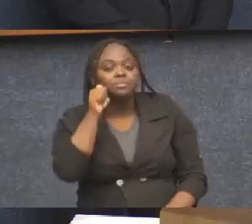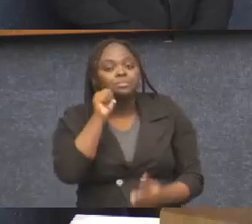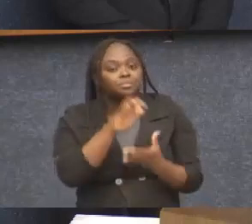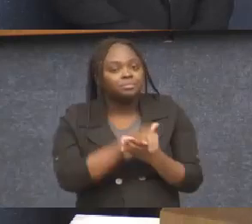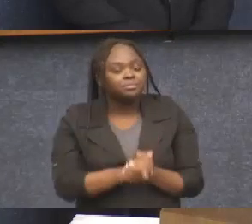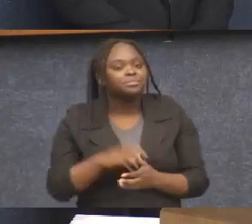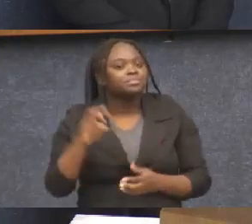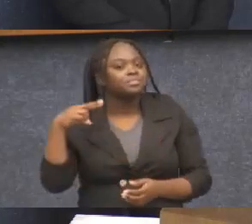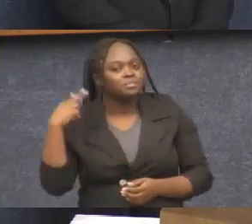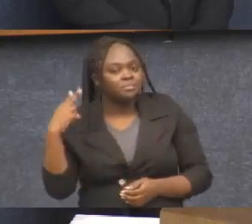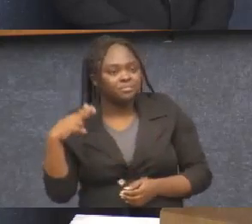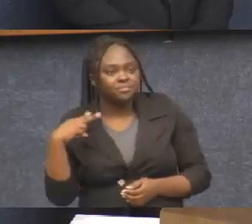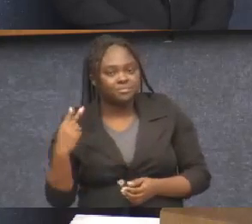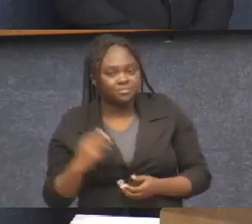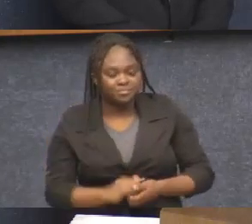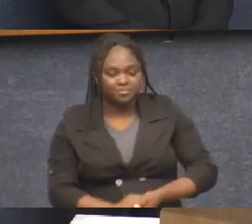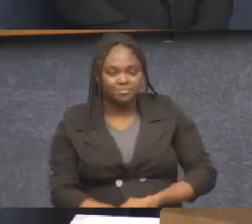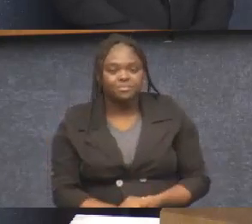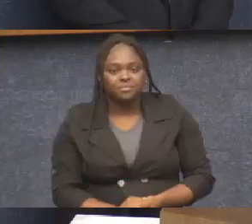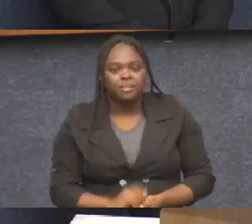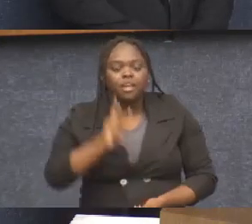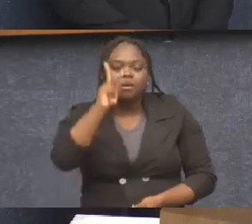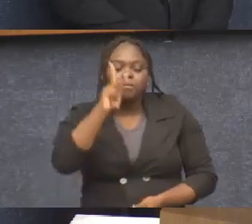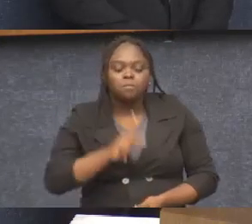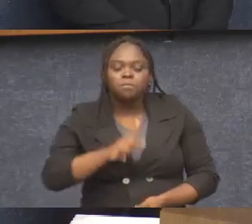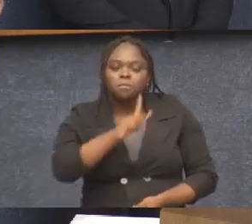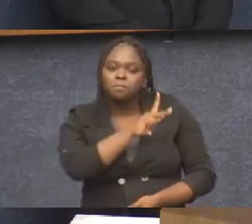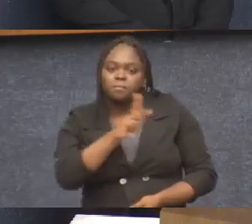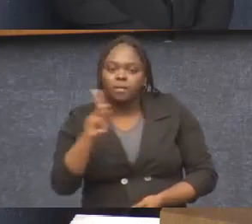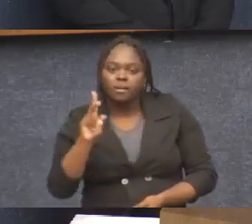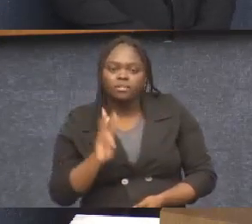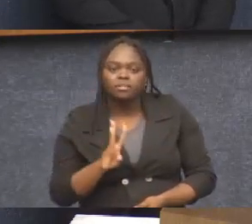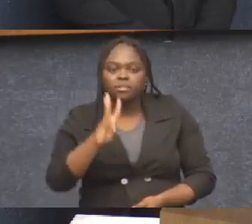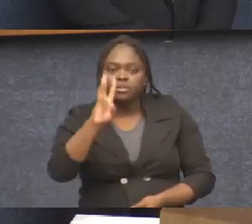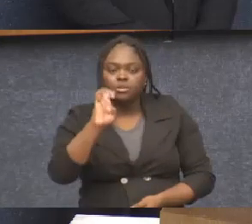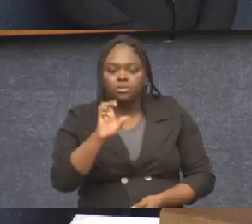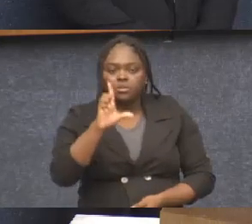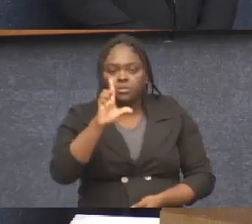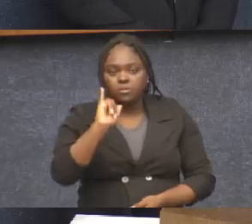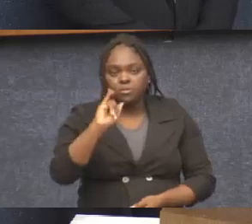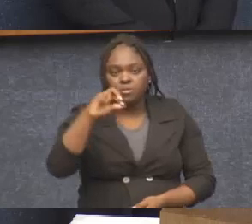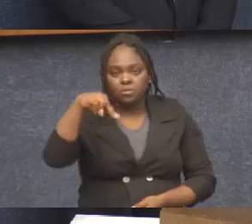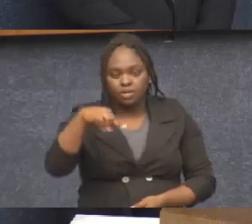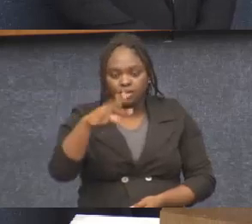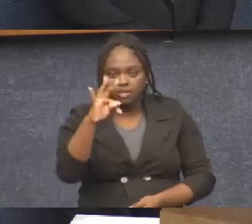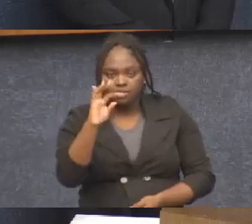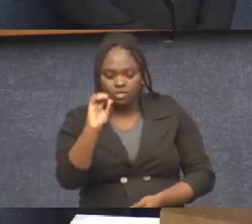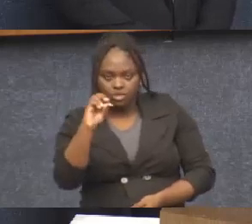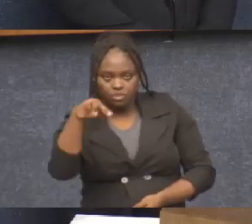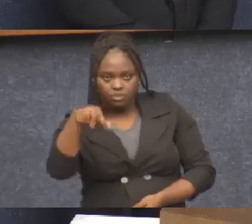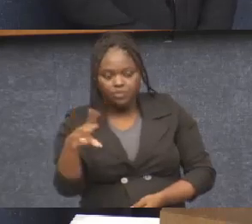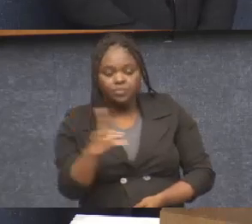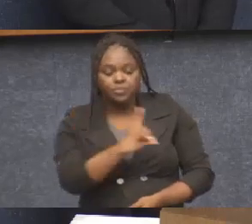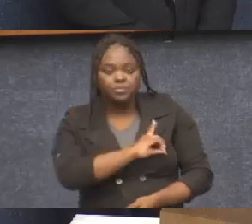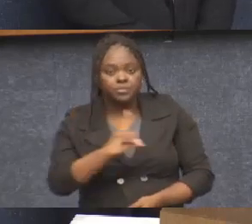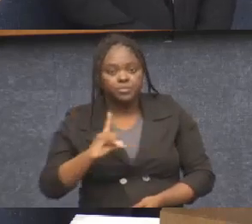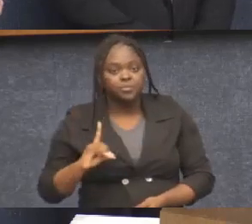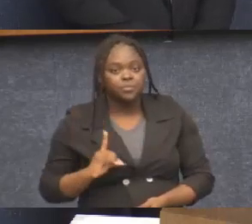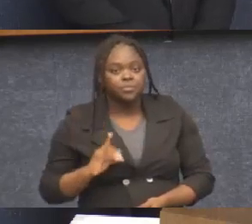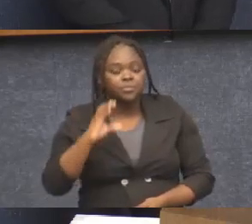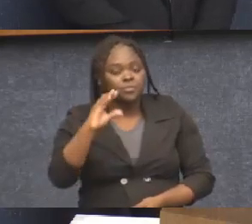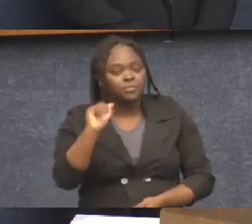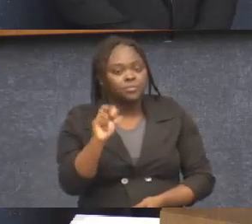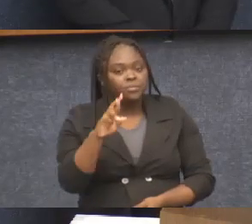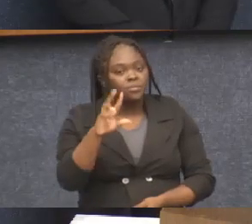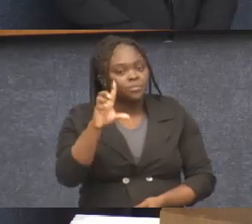Maninho Félix; Padre Wellington Lopes; Diácono Permanente Carlos Eduardo;